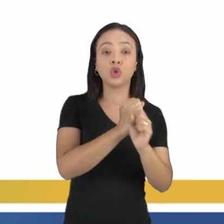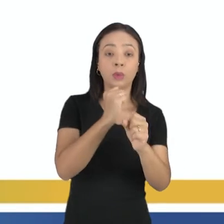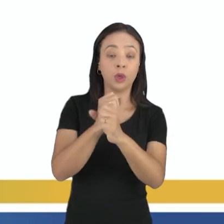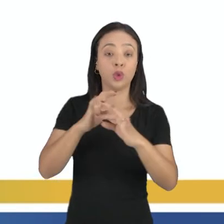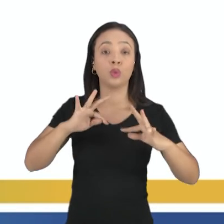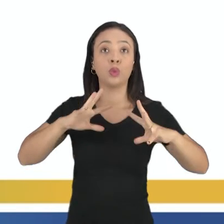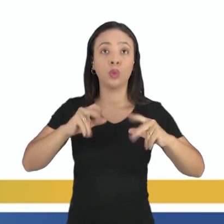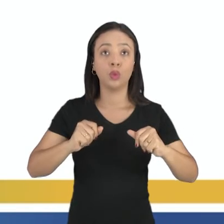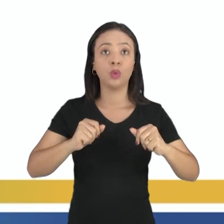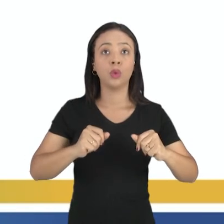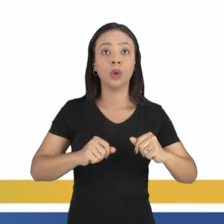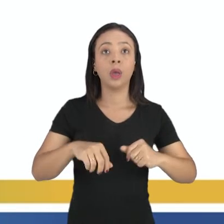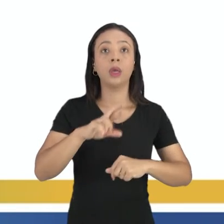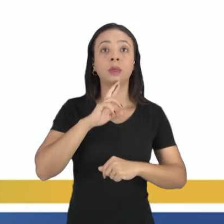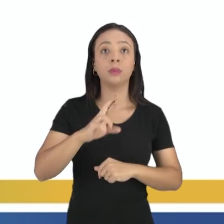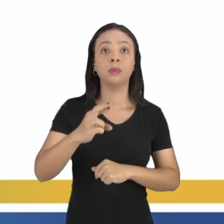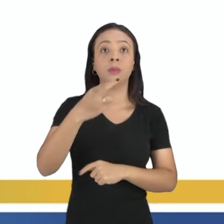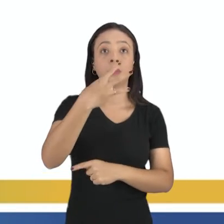desses valores é igual a